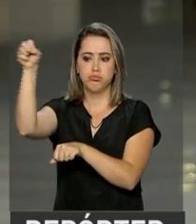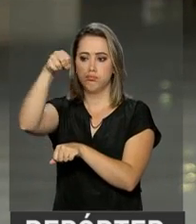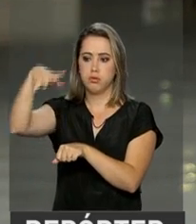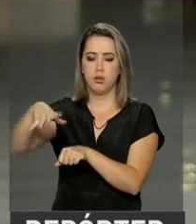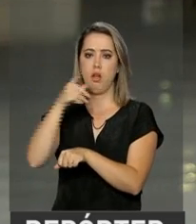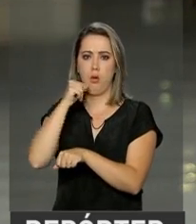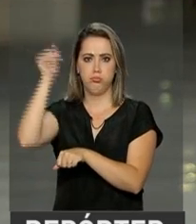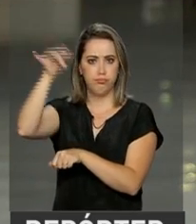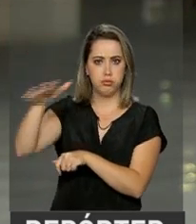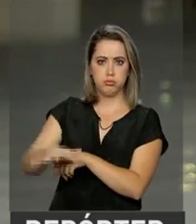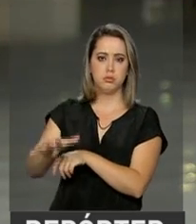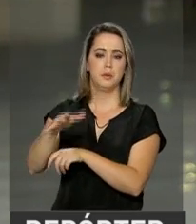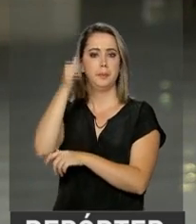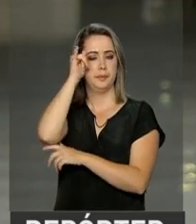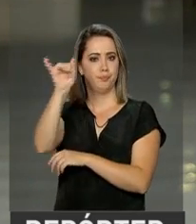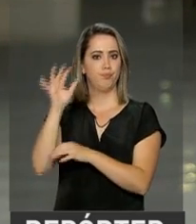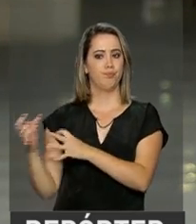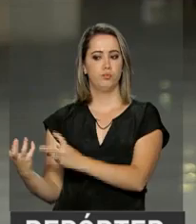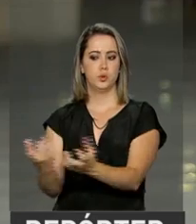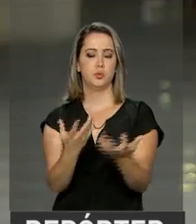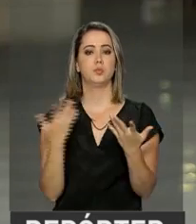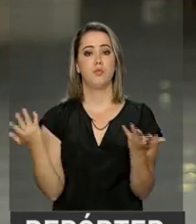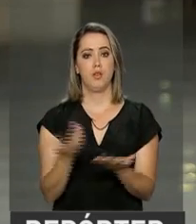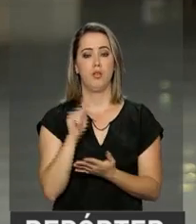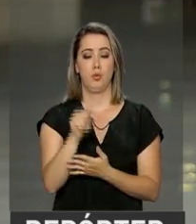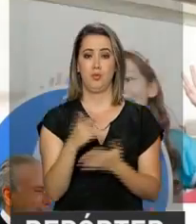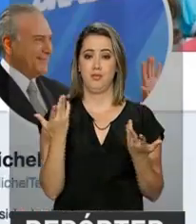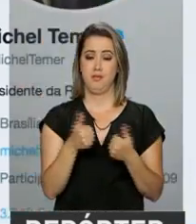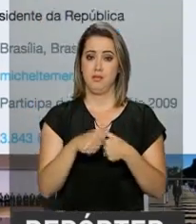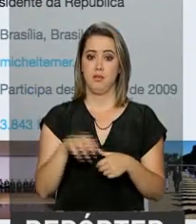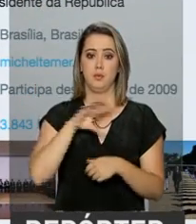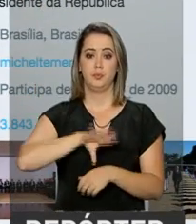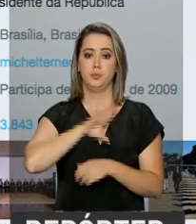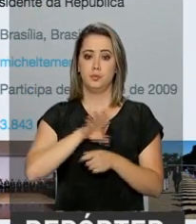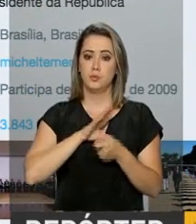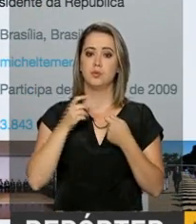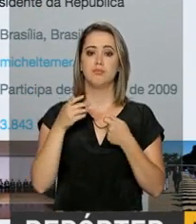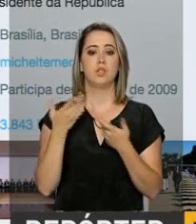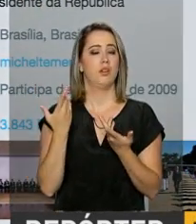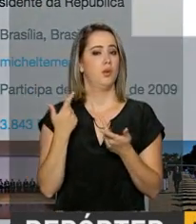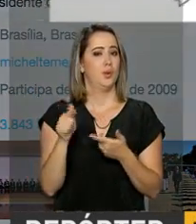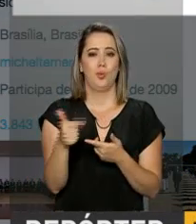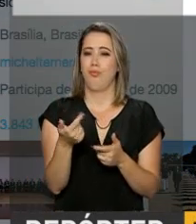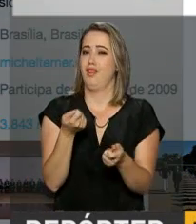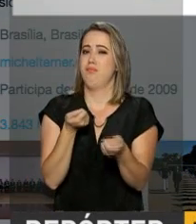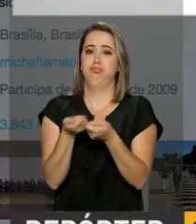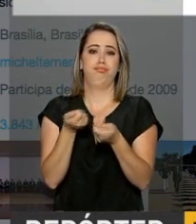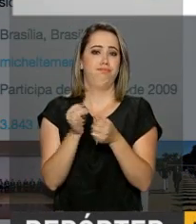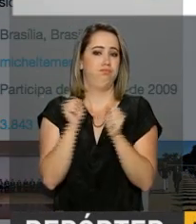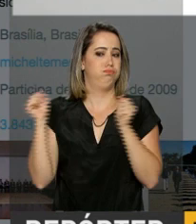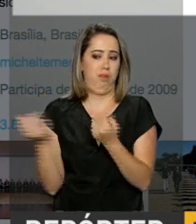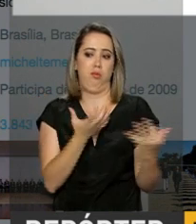incêndios o incêndio que atinge a região central de Portugal ainda não está controlado eh atualmente há